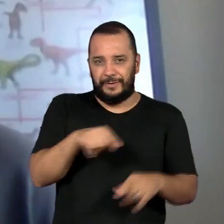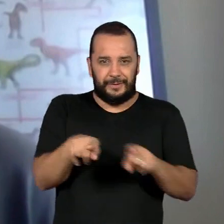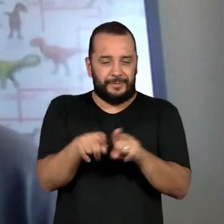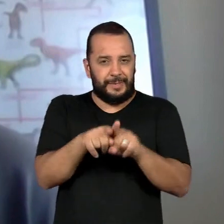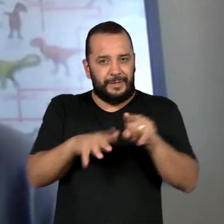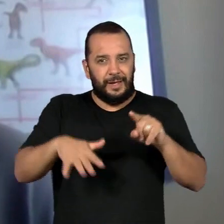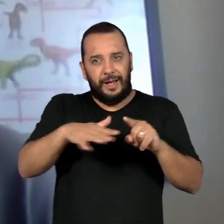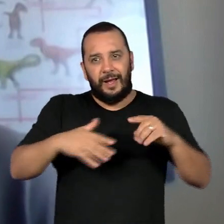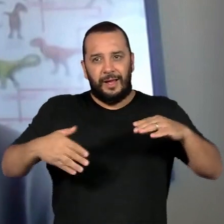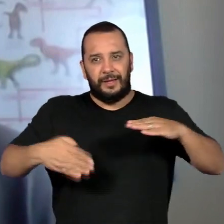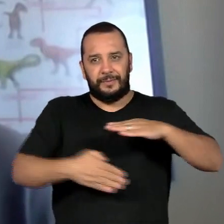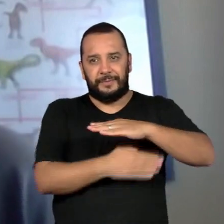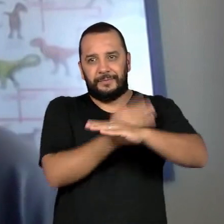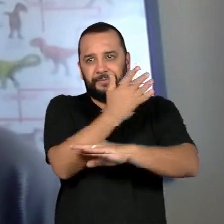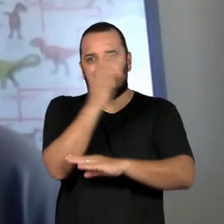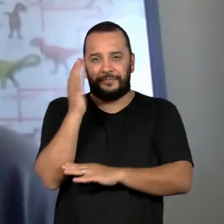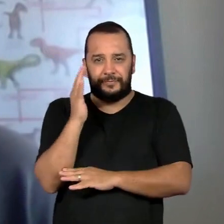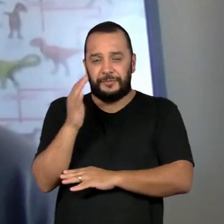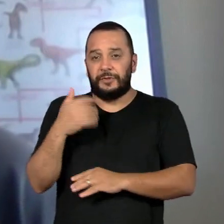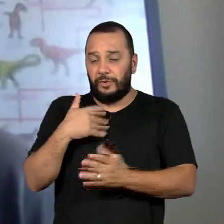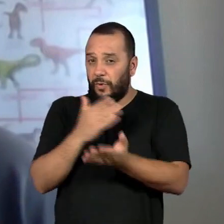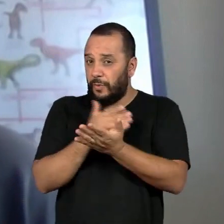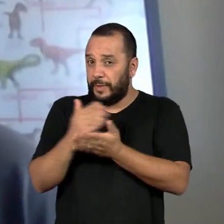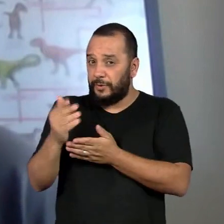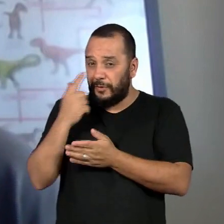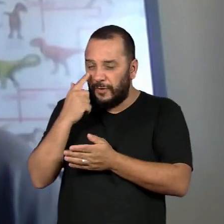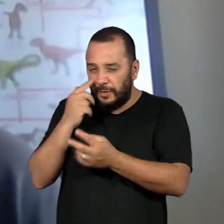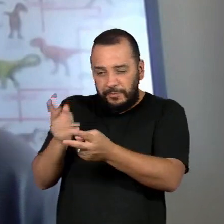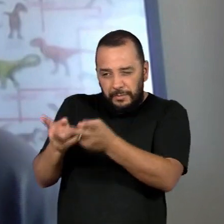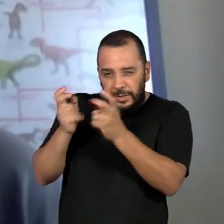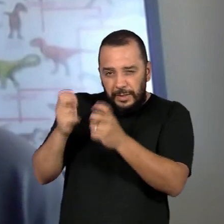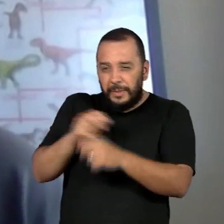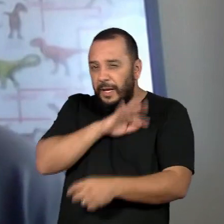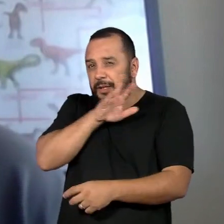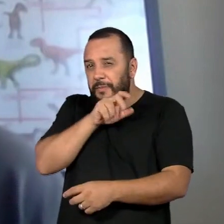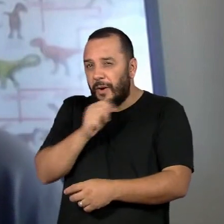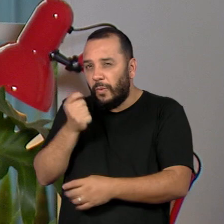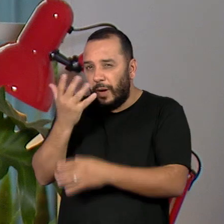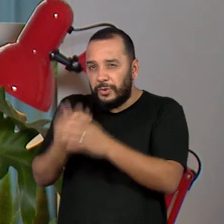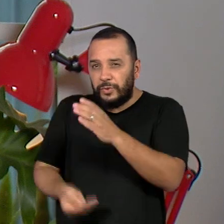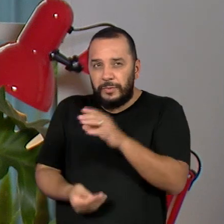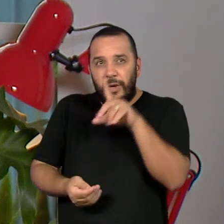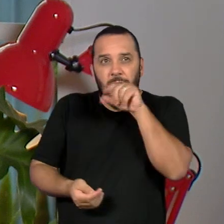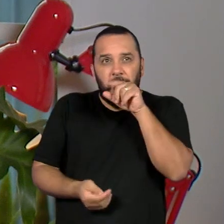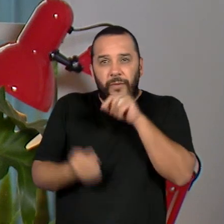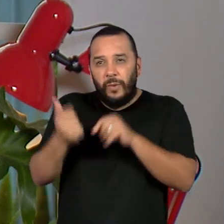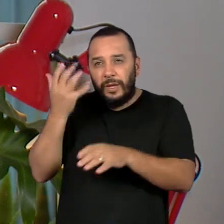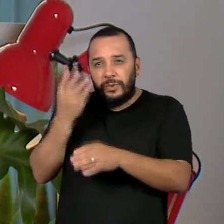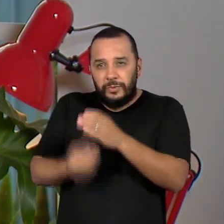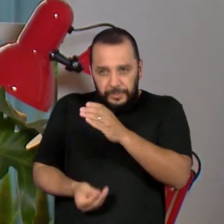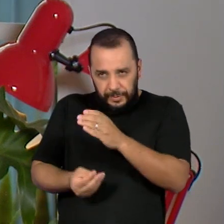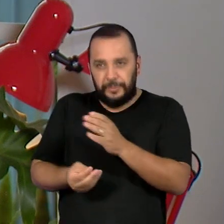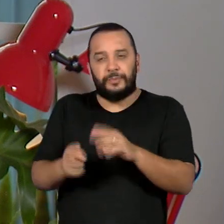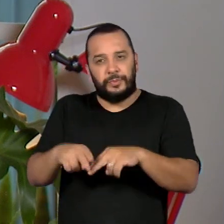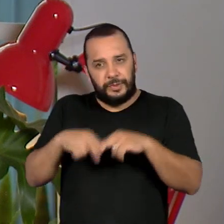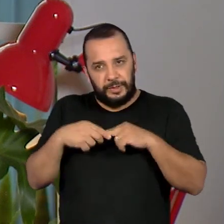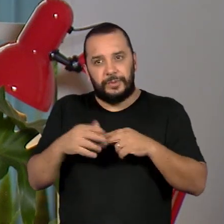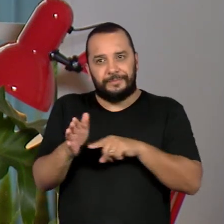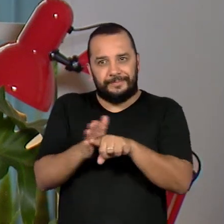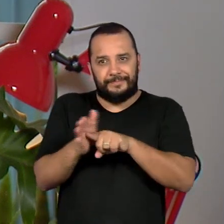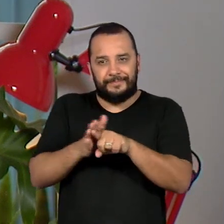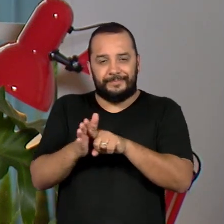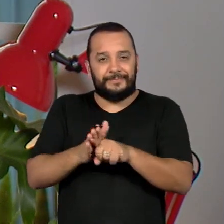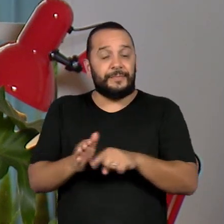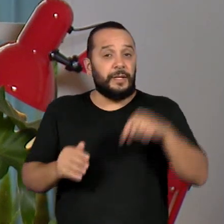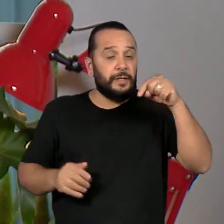por essa síntese dos dados de espécies ameaçadas, né, porque é um dado já mais consolidado, já tem muita aplicação. Todos os países fazem o que se chamam